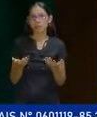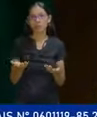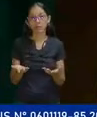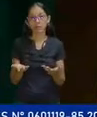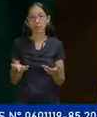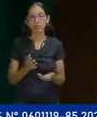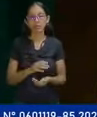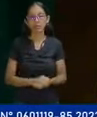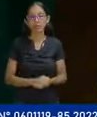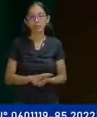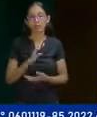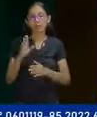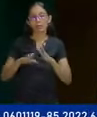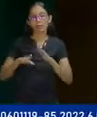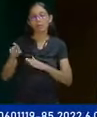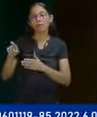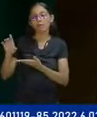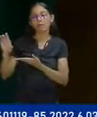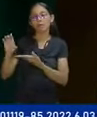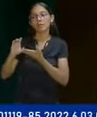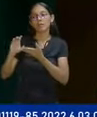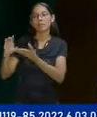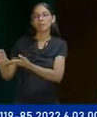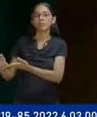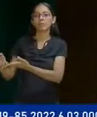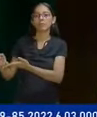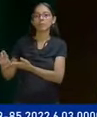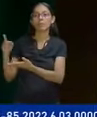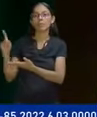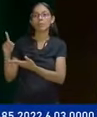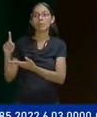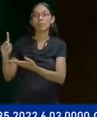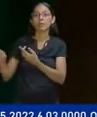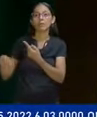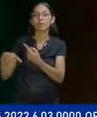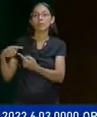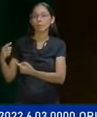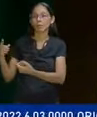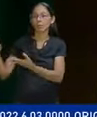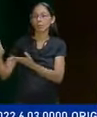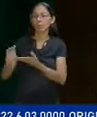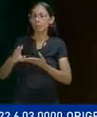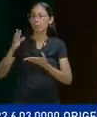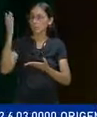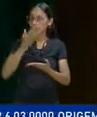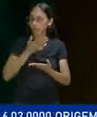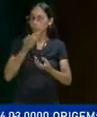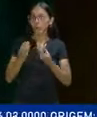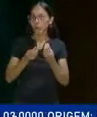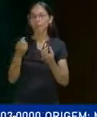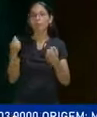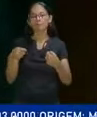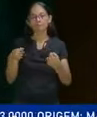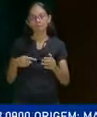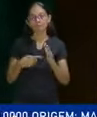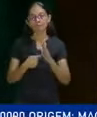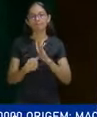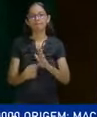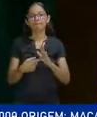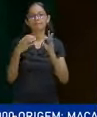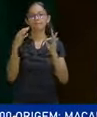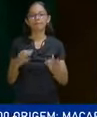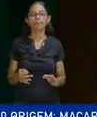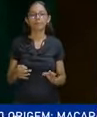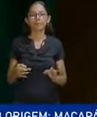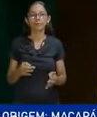regularidade do gasto. É preciso que se observe o princípio da economicidade, o princípio da transparência